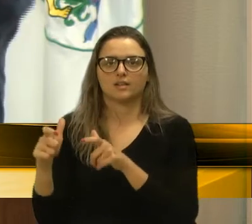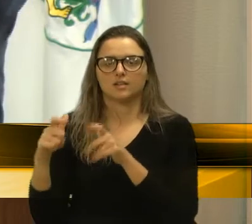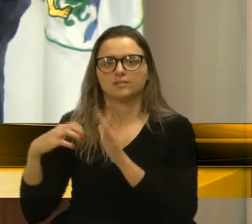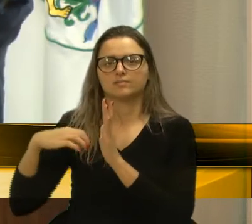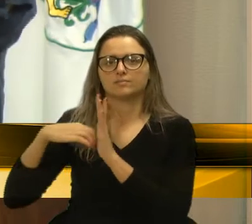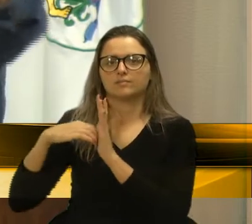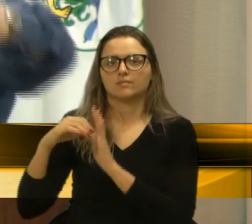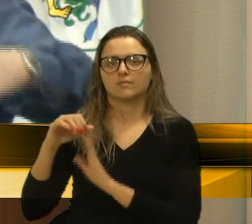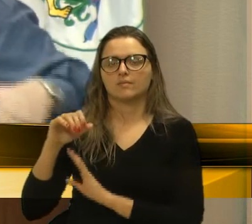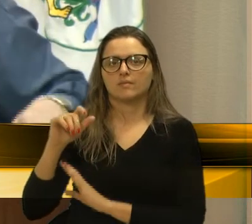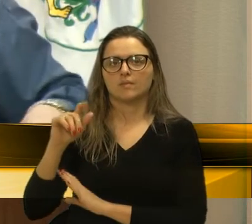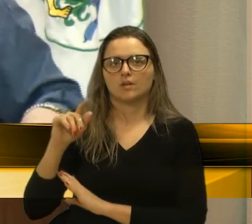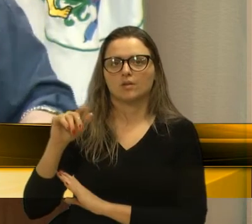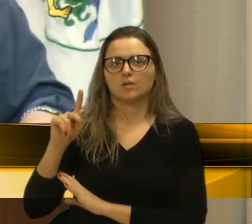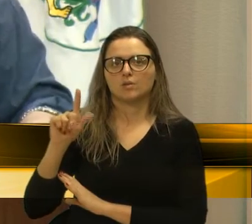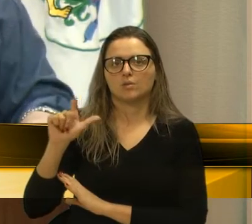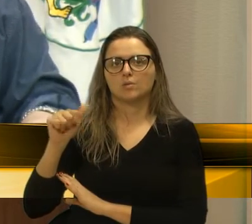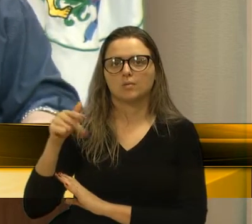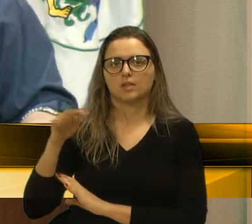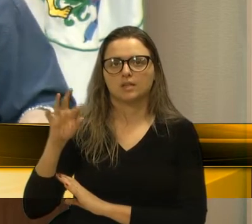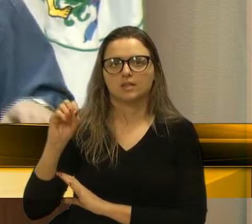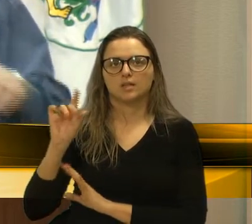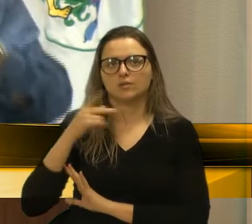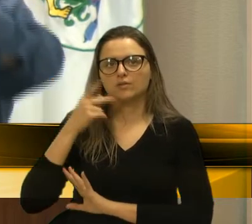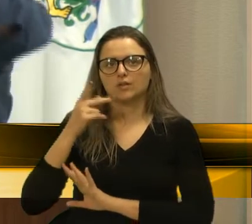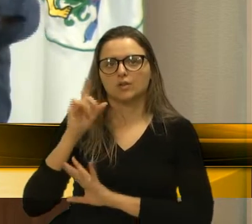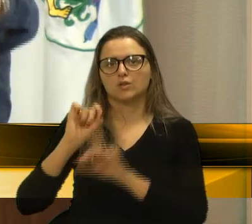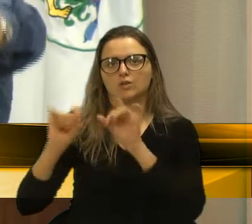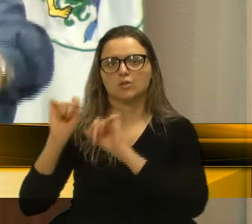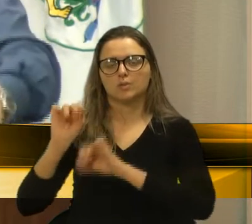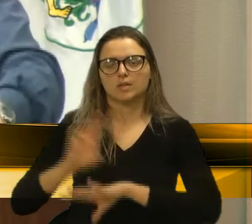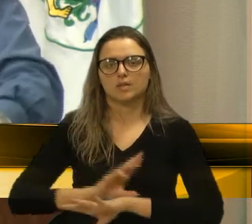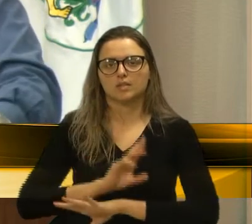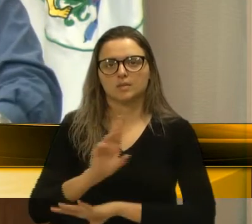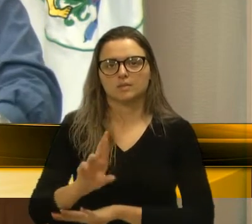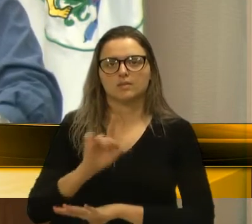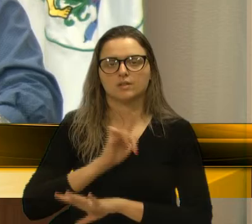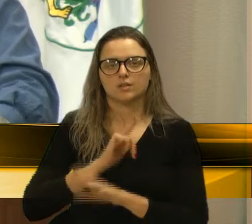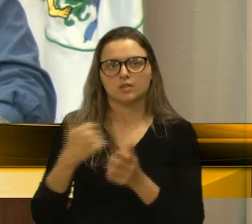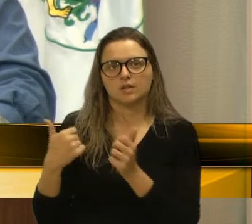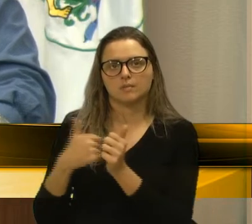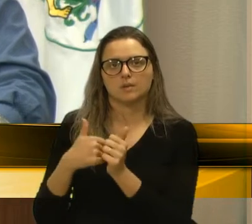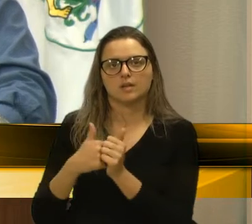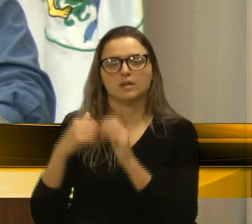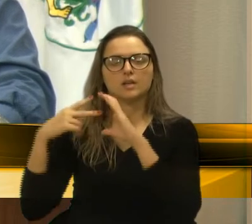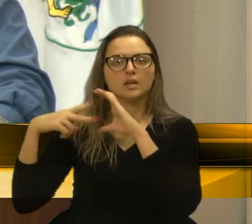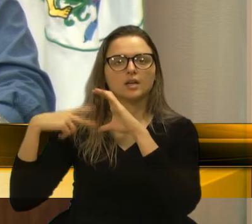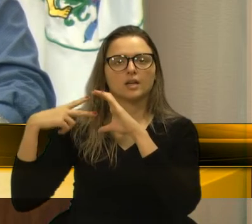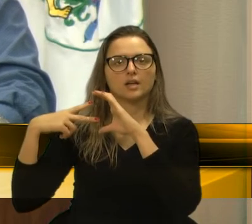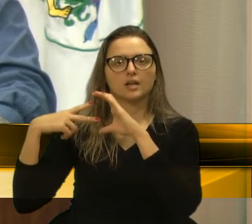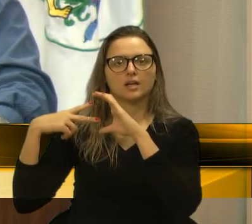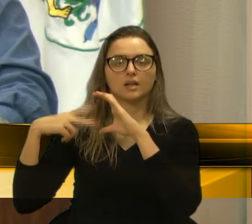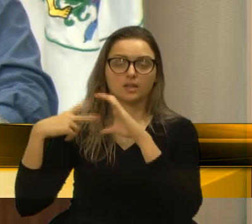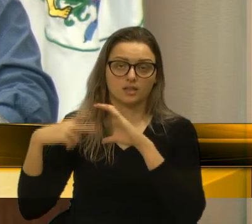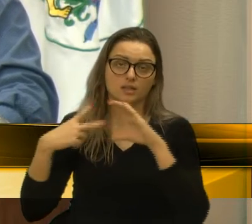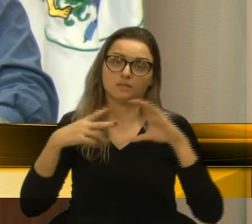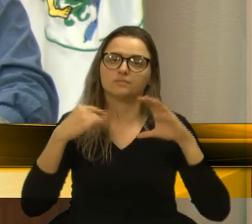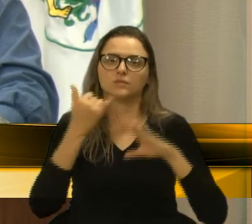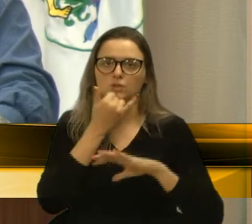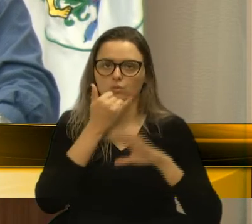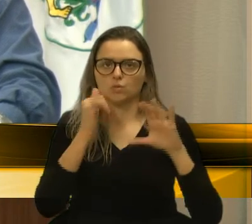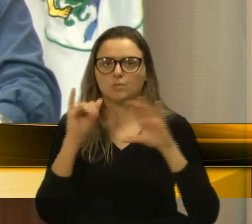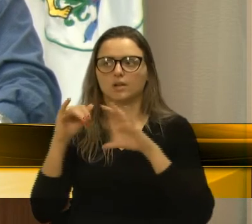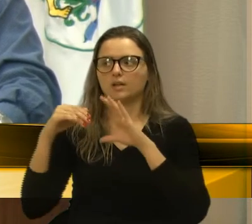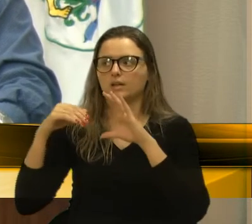ele se referia às casas representativas que estavam ali do lado, no caso a Câmara dos Deputados e o Senado.